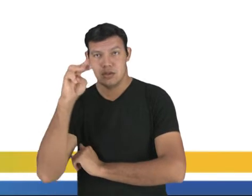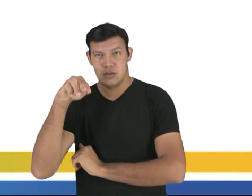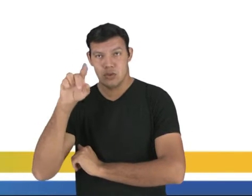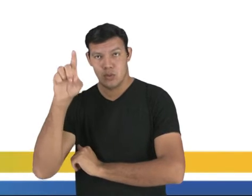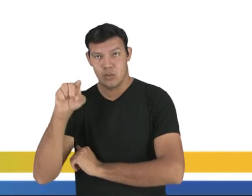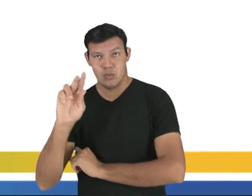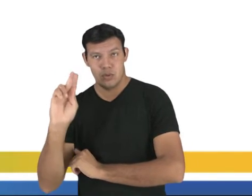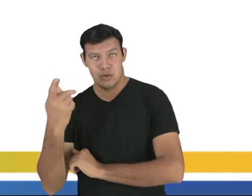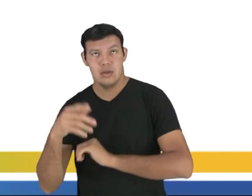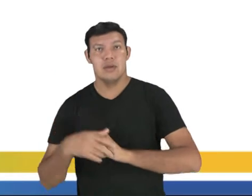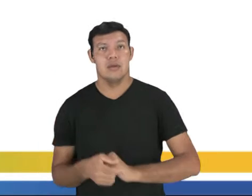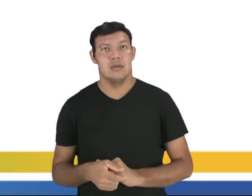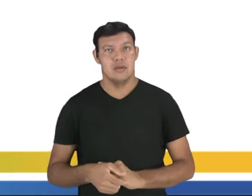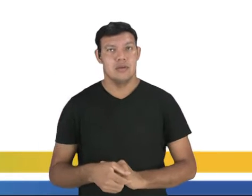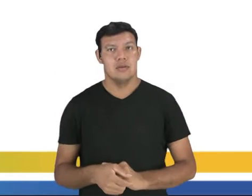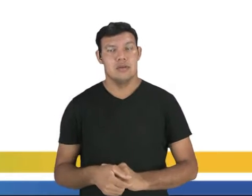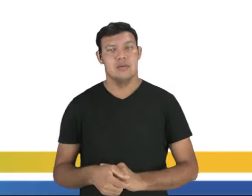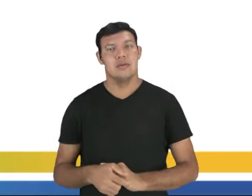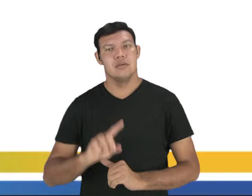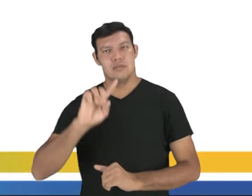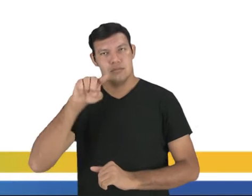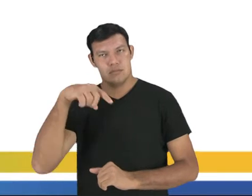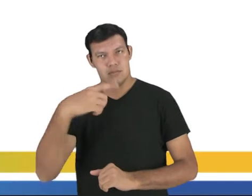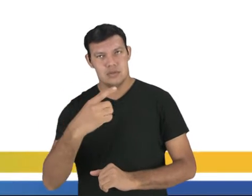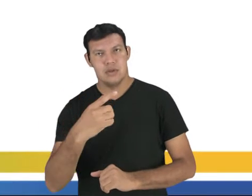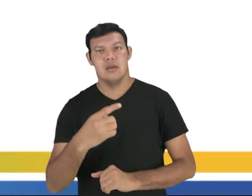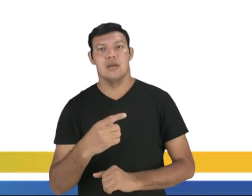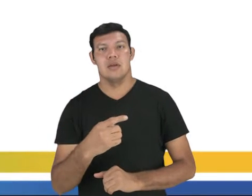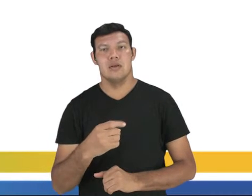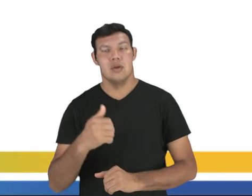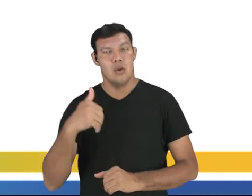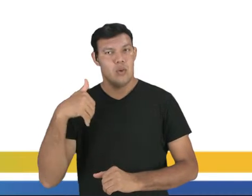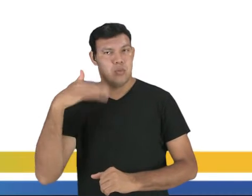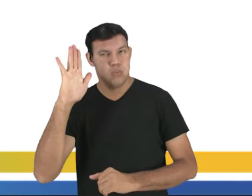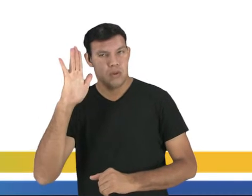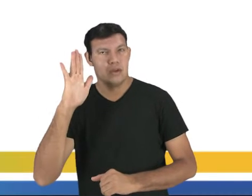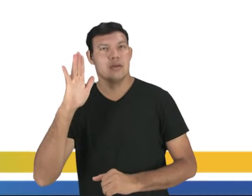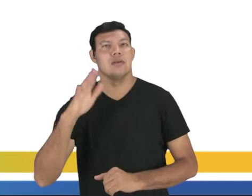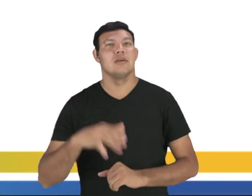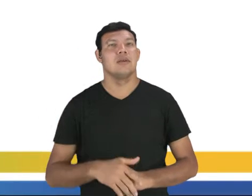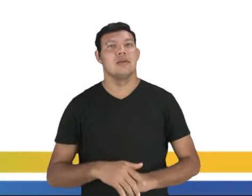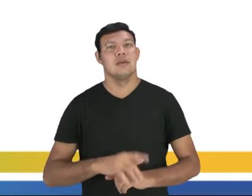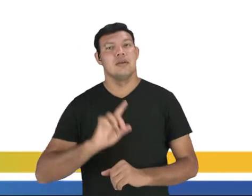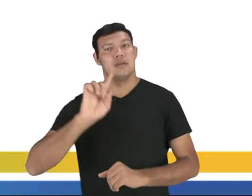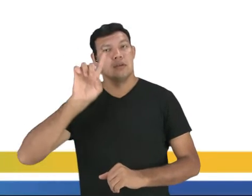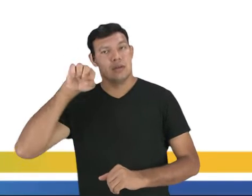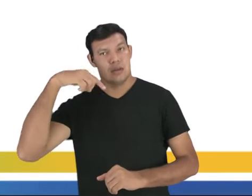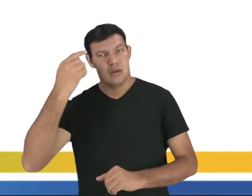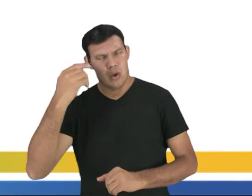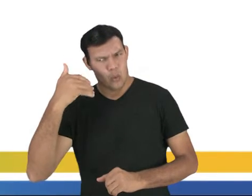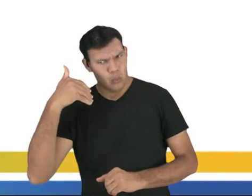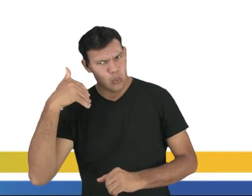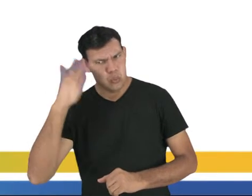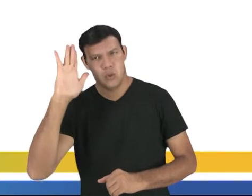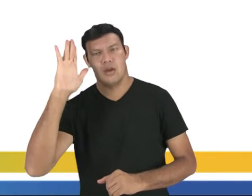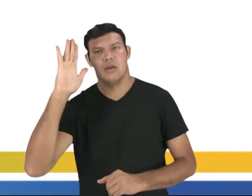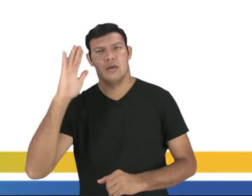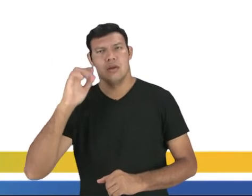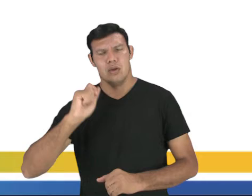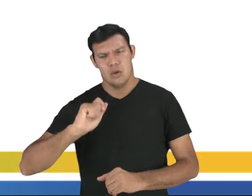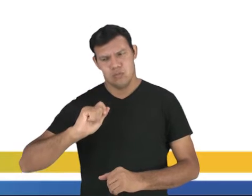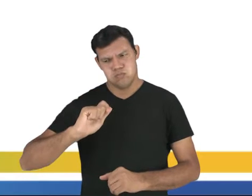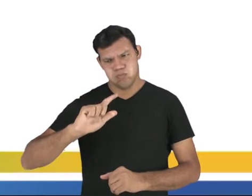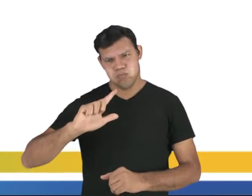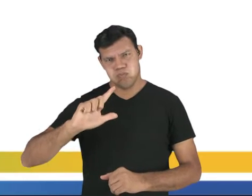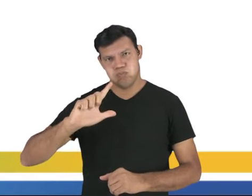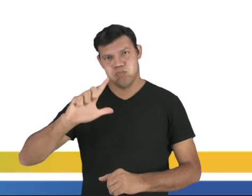E aí depois que passa um segundo, essa velocidade aumenta, né? Conforme você está vendo ali, depois que passa um segundo, ela vai aumentando porque